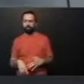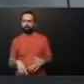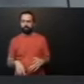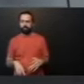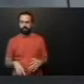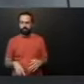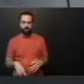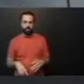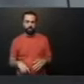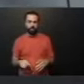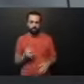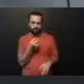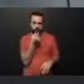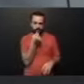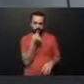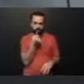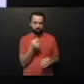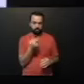cor e vamos fazer.